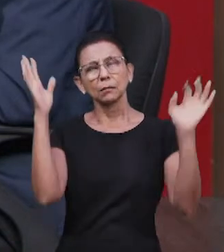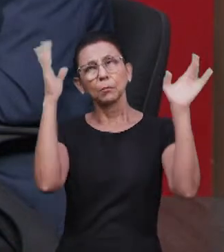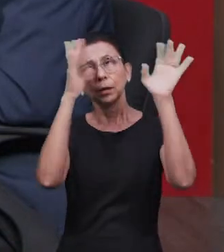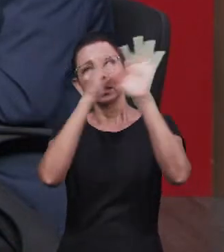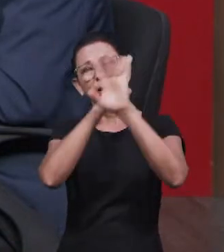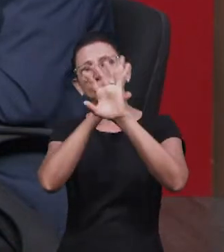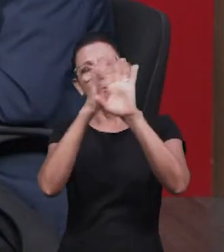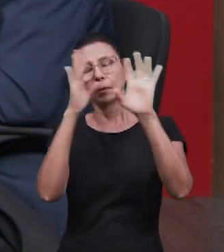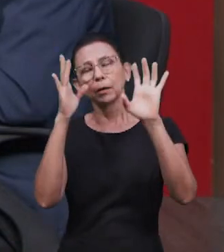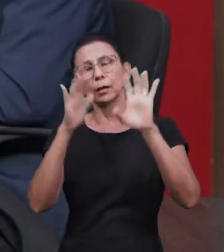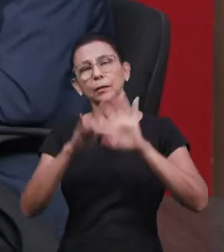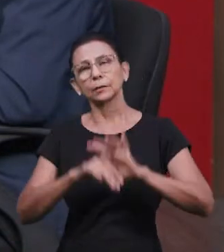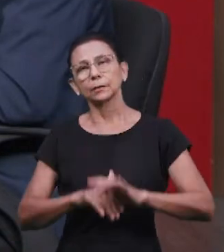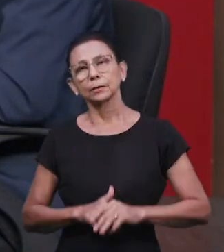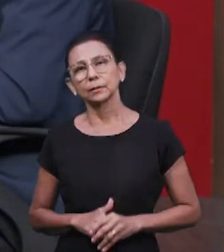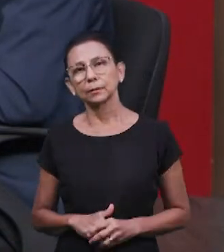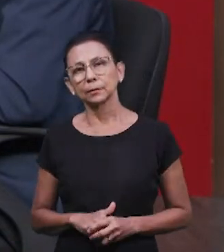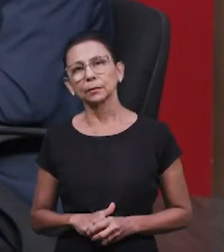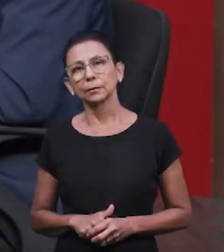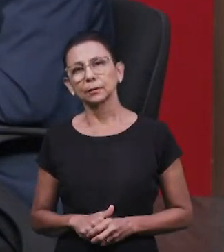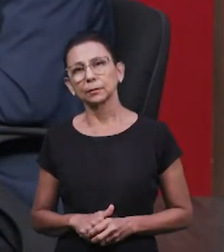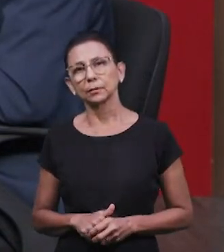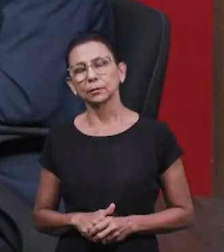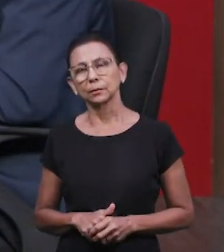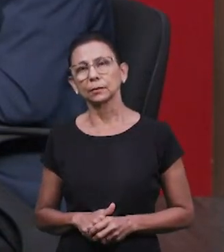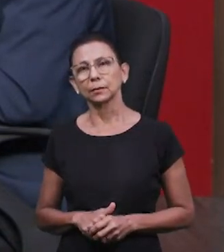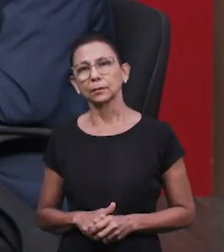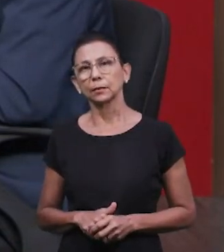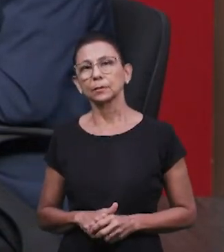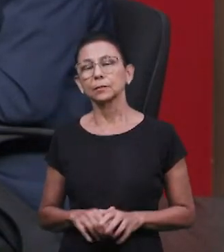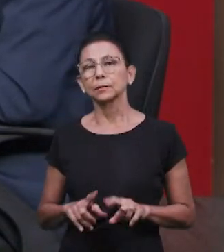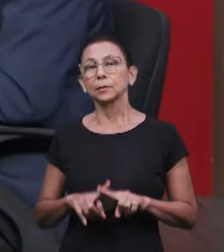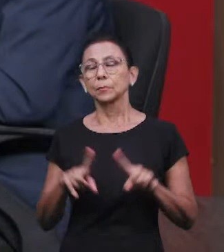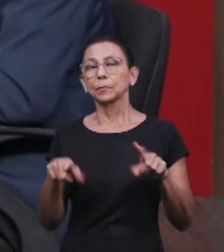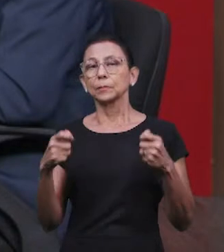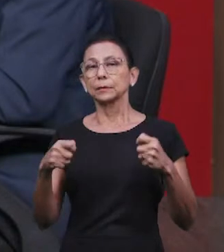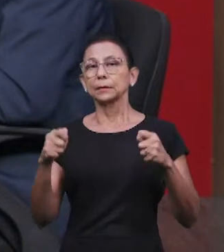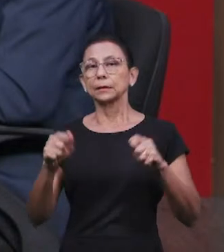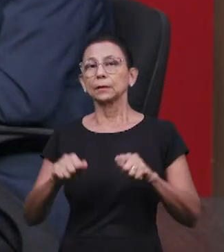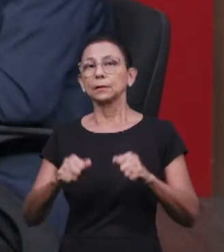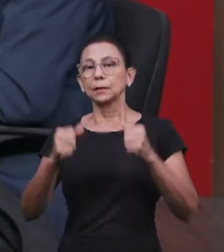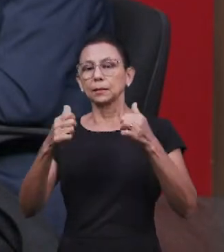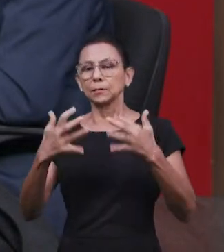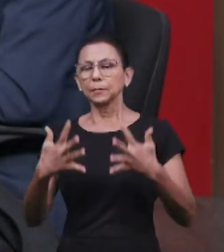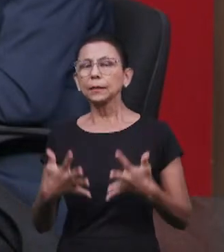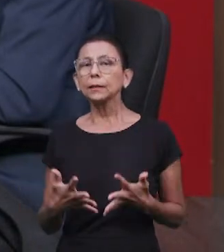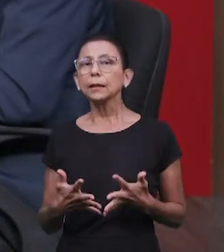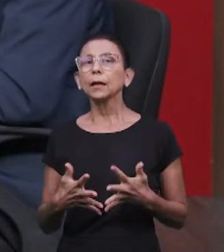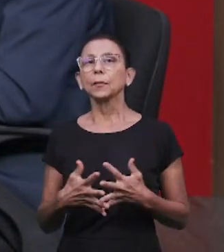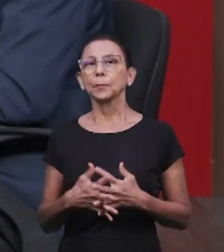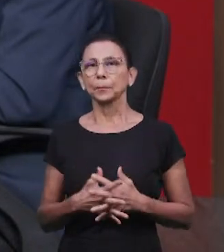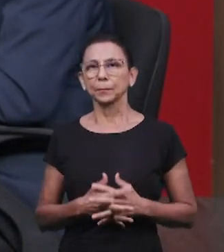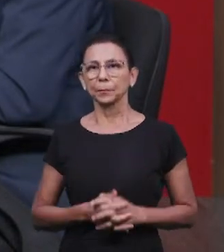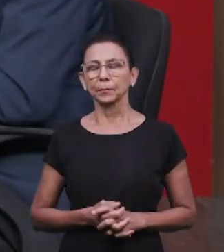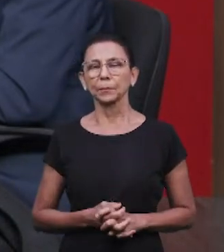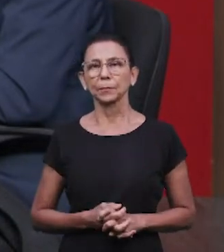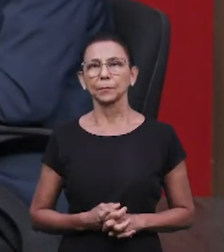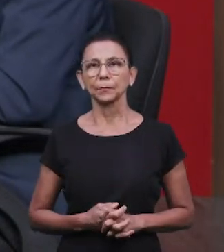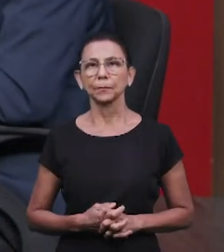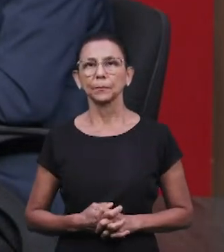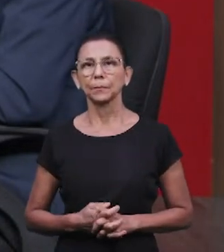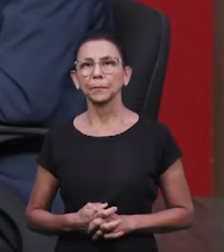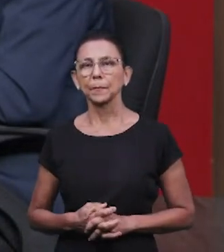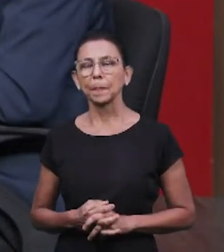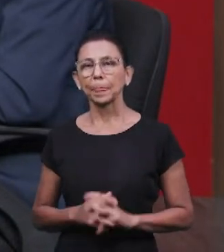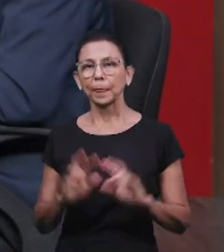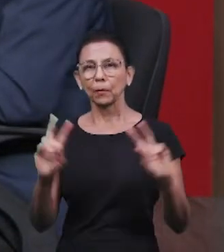postura de se fazer esclarecedora da situação. Então, desce, né, coloca-se no olhar